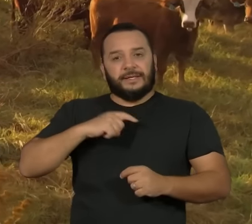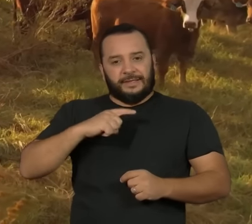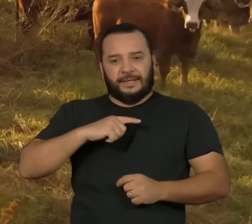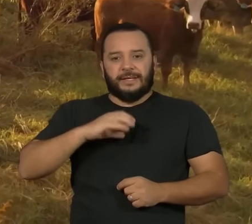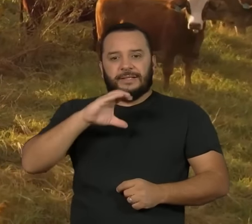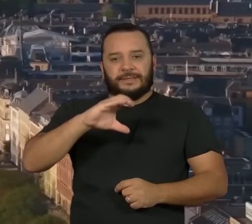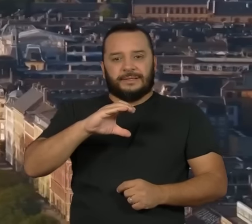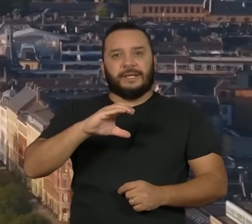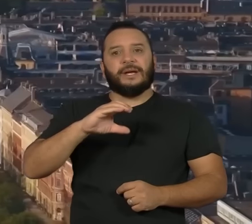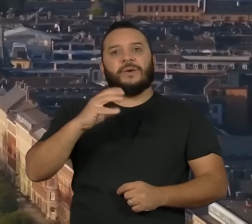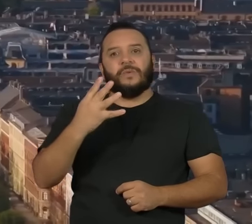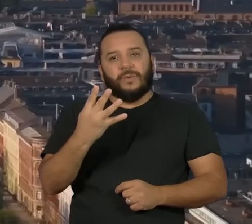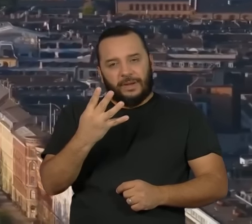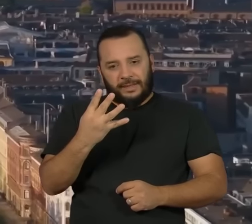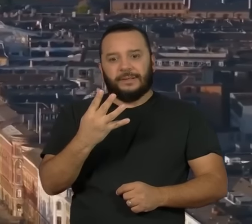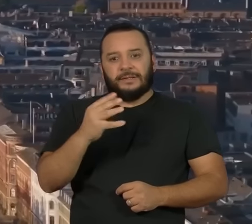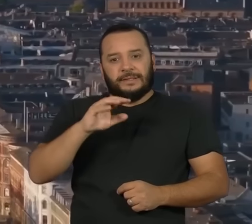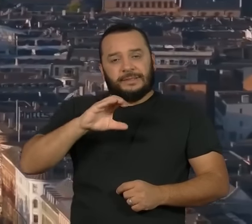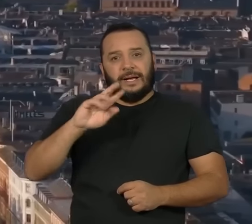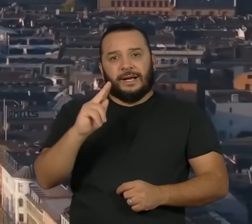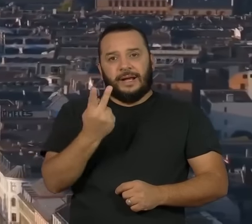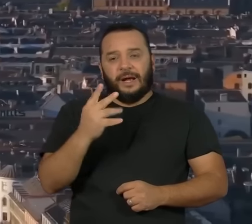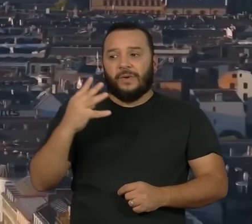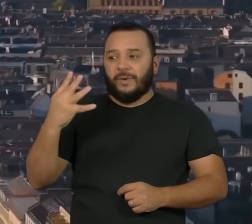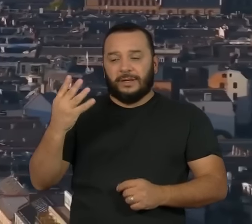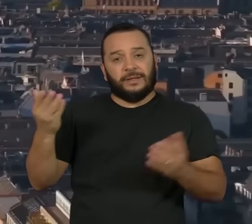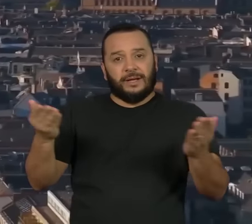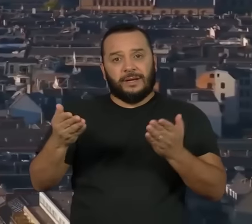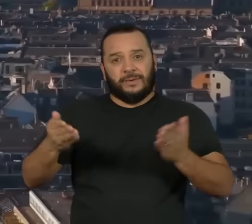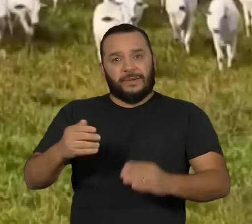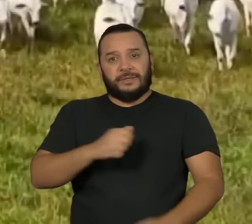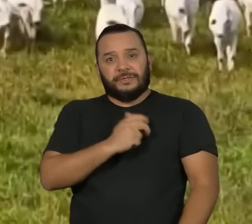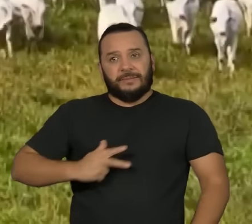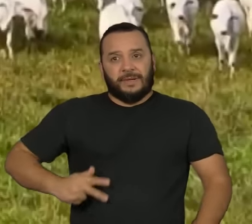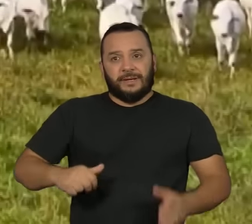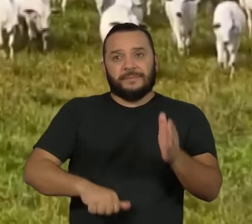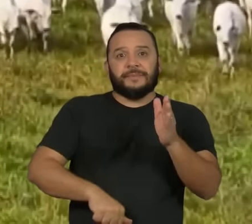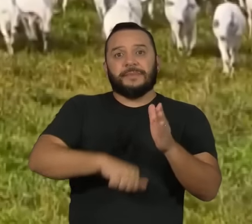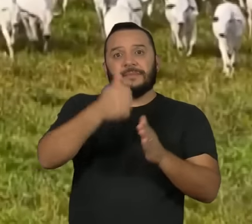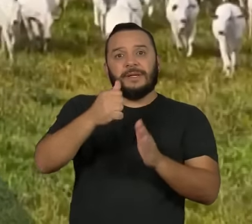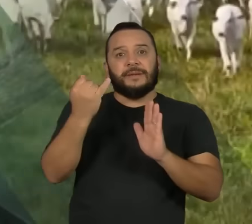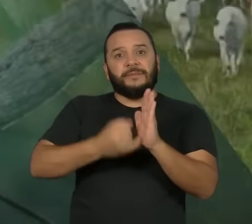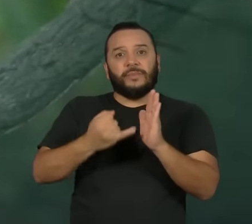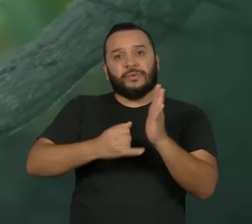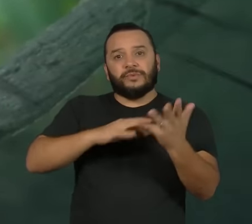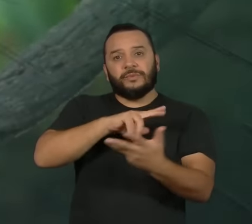criação de gado, faz a Dinamarca lançar o primeiro imposto do mundo para a pecuária.